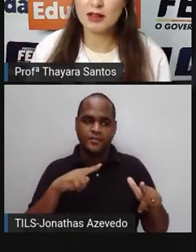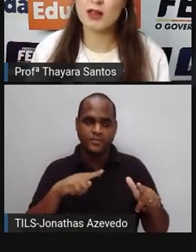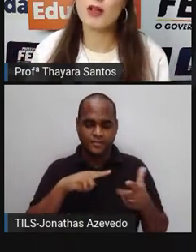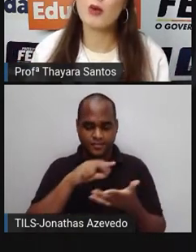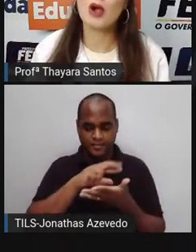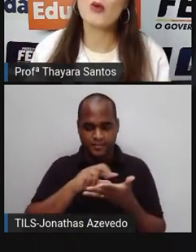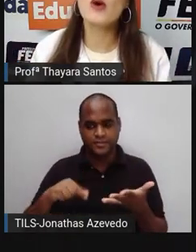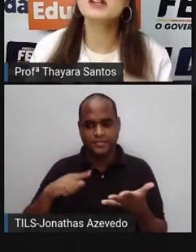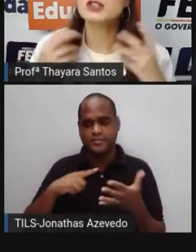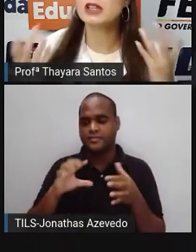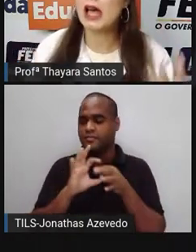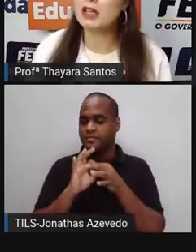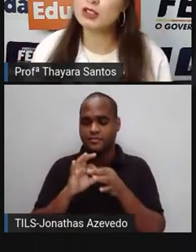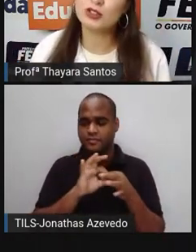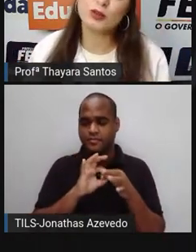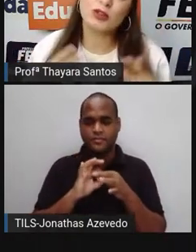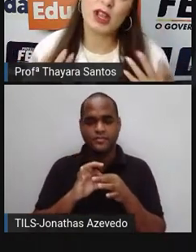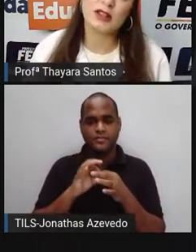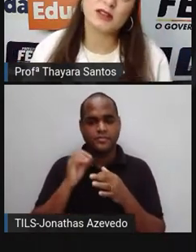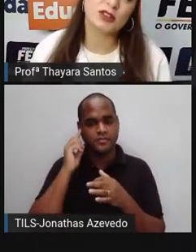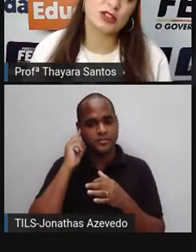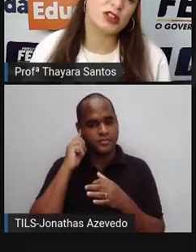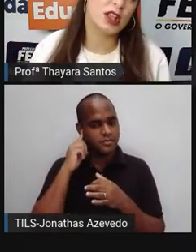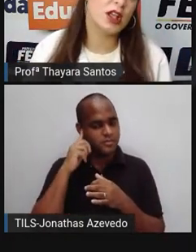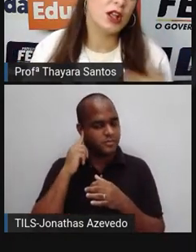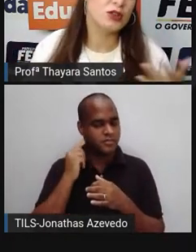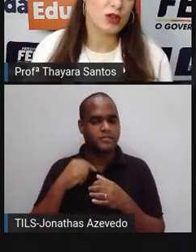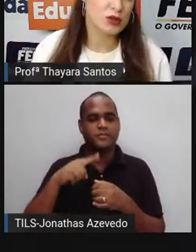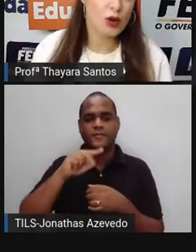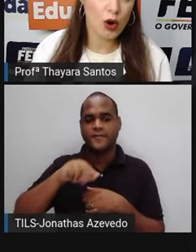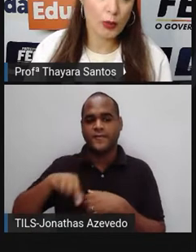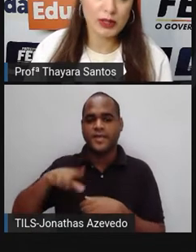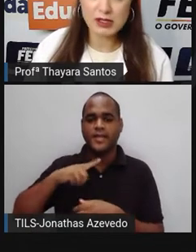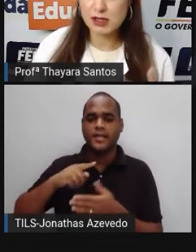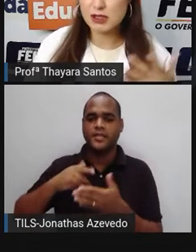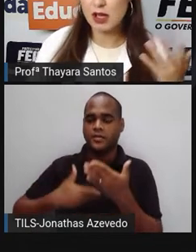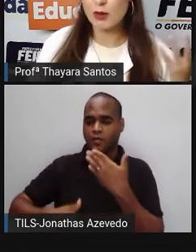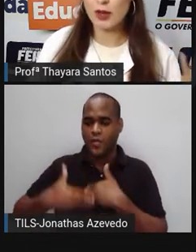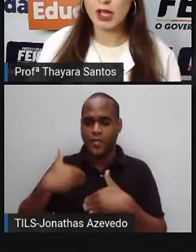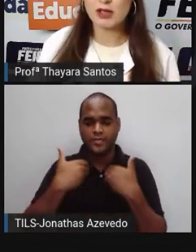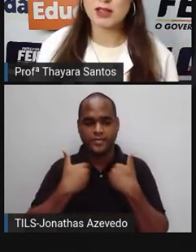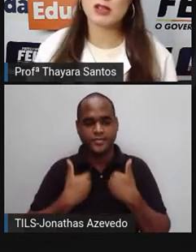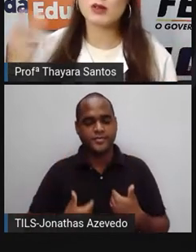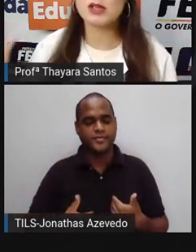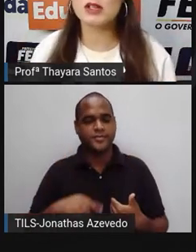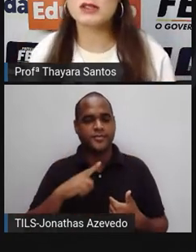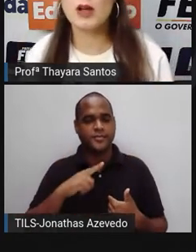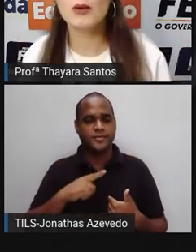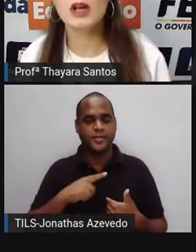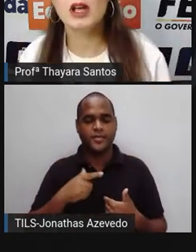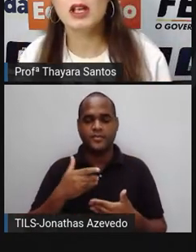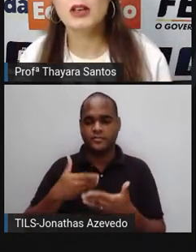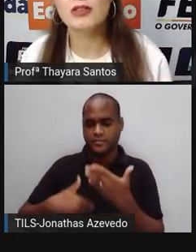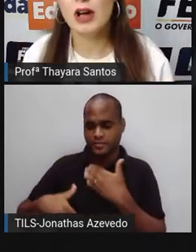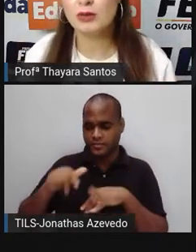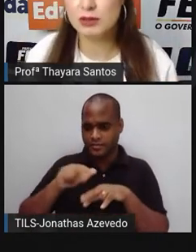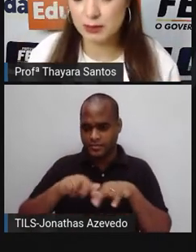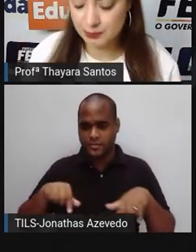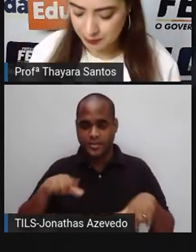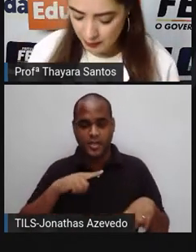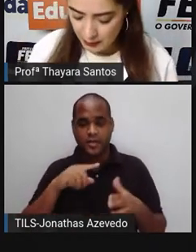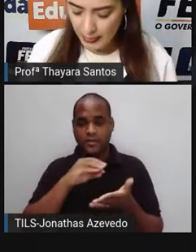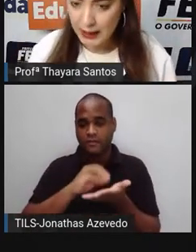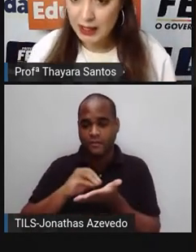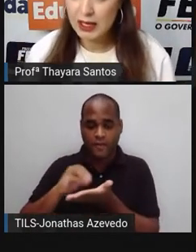né tem a ver com a quantidade de nutrientes que a gente tem no nosso corpo nessa eles estão E essas o se eles estão em